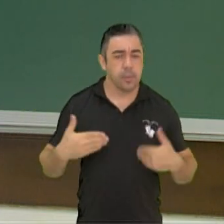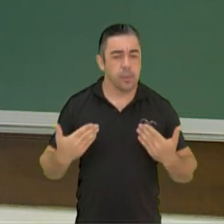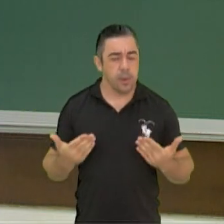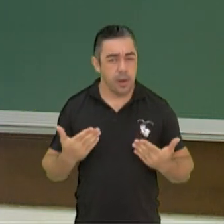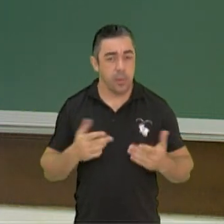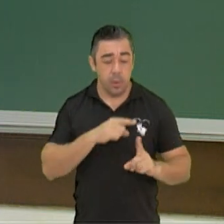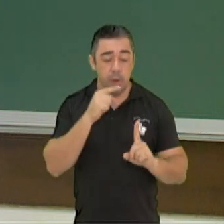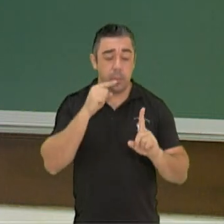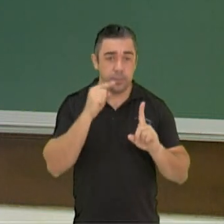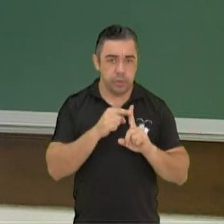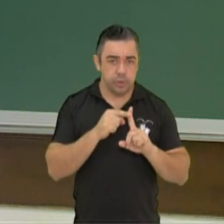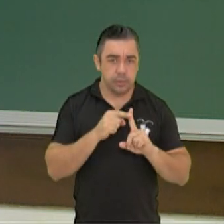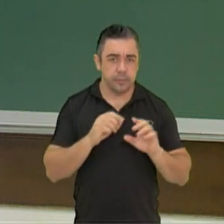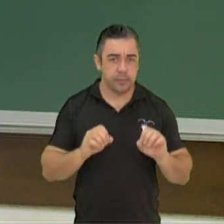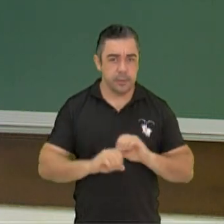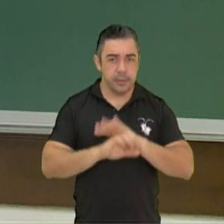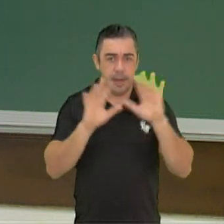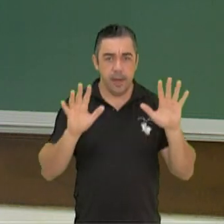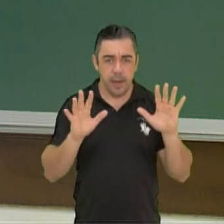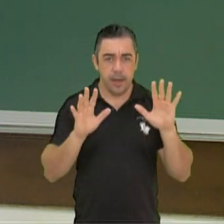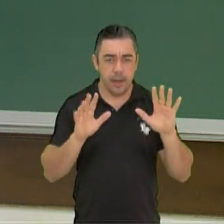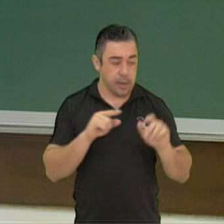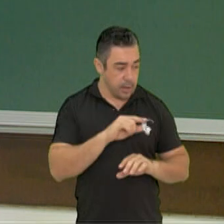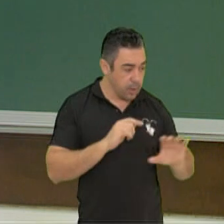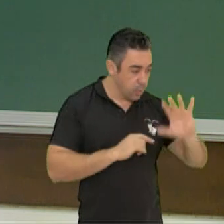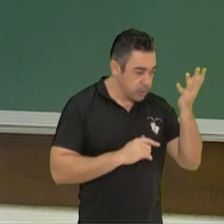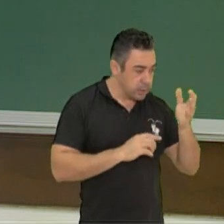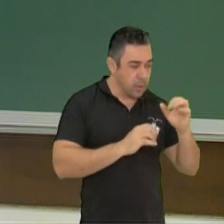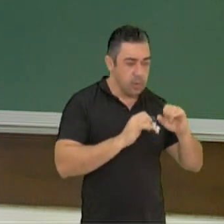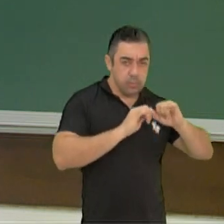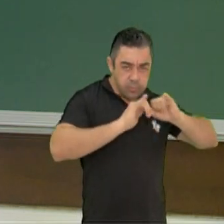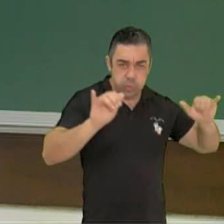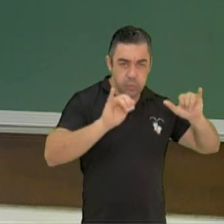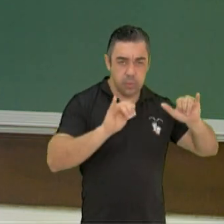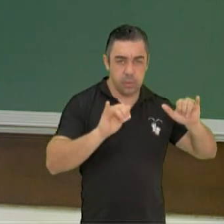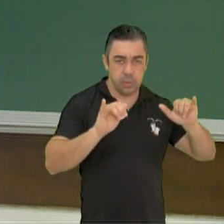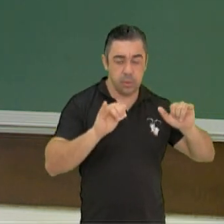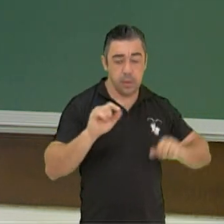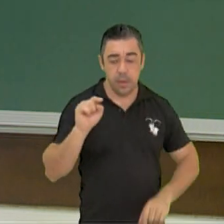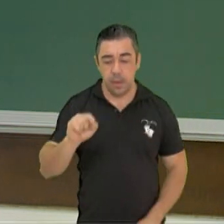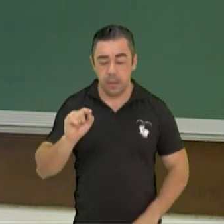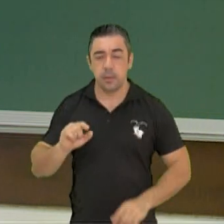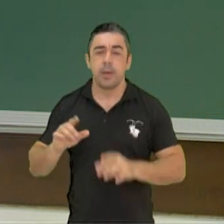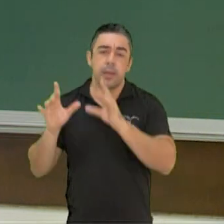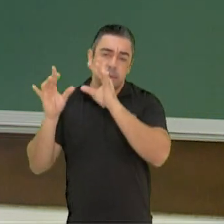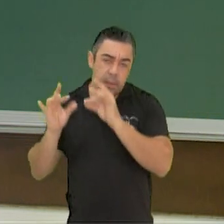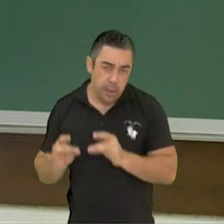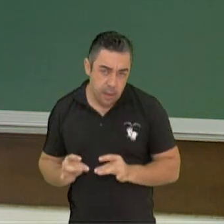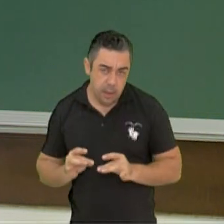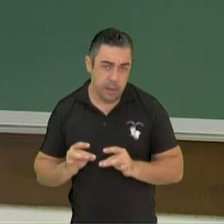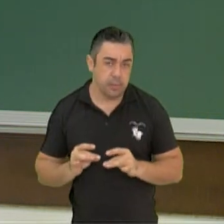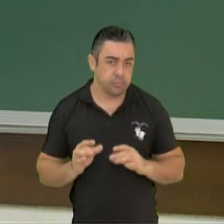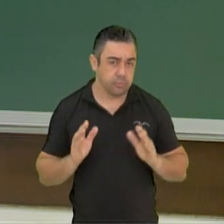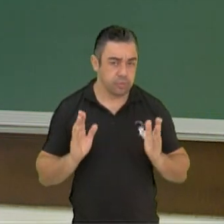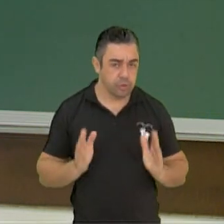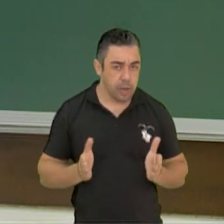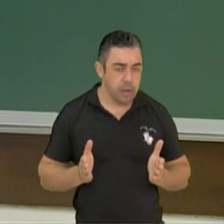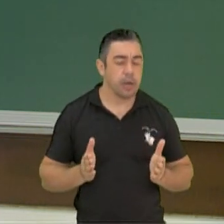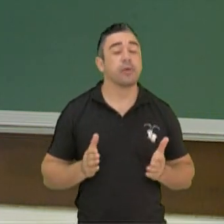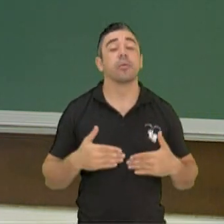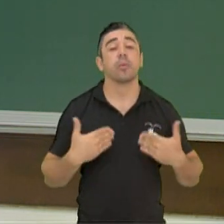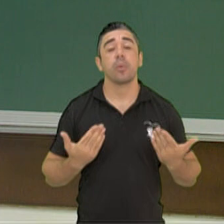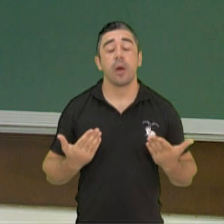a objetiva, aquela que aconteceu a situação, problema e já sai, né, aí para os meios